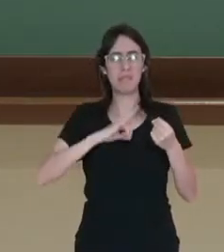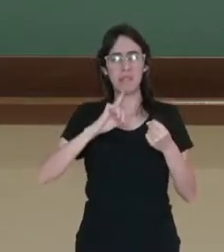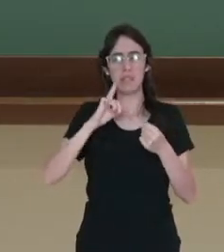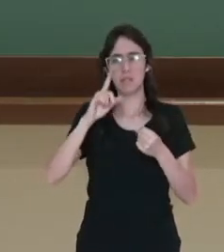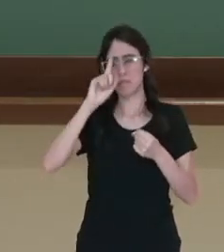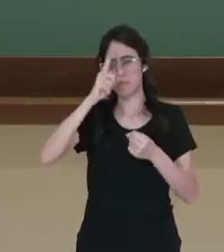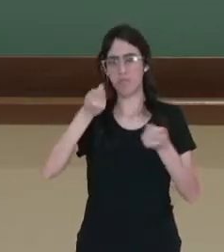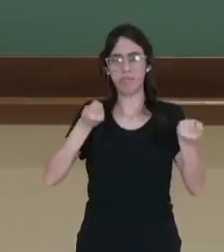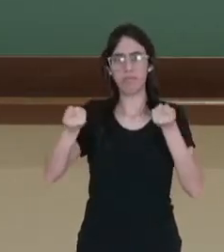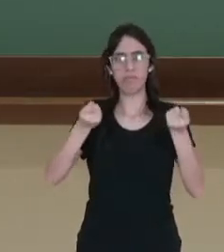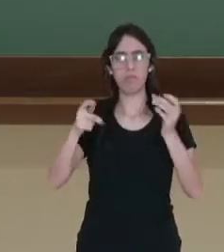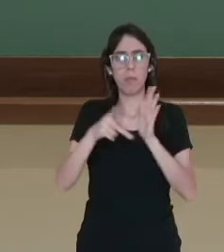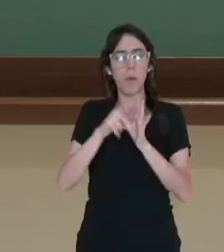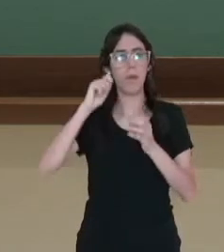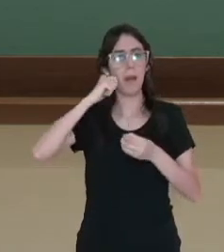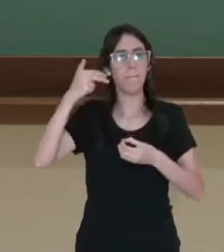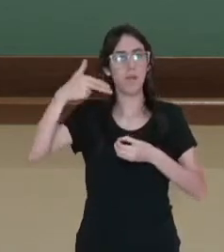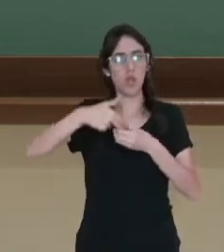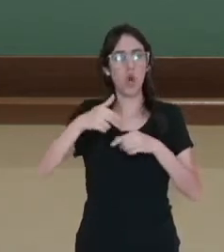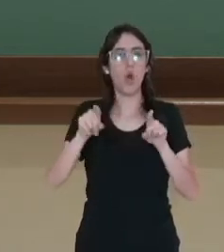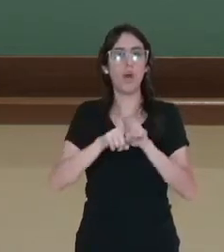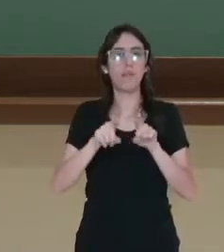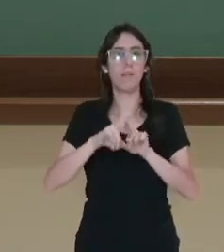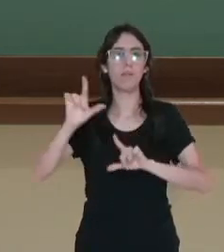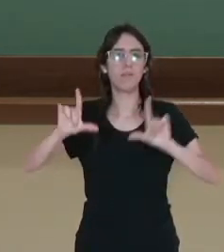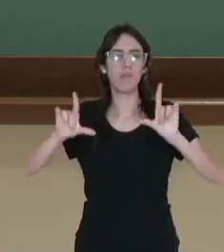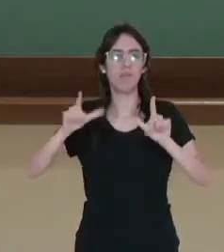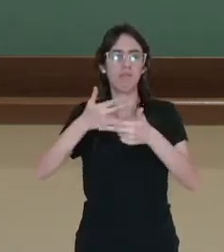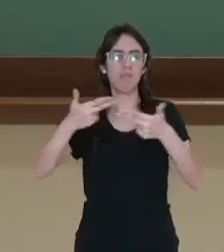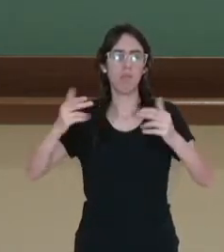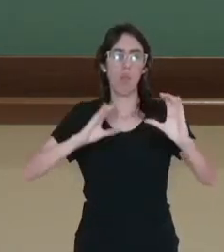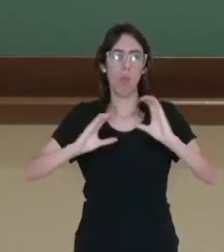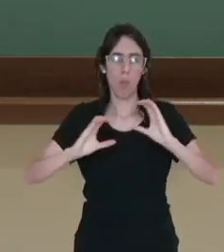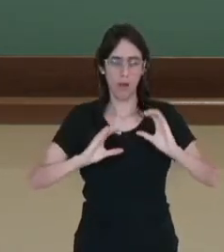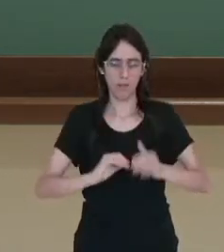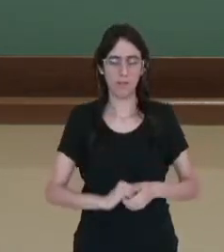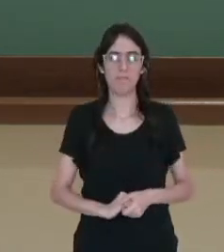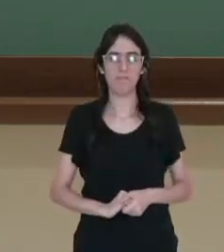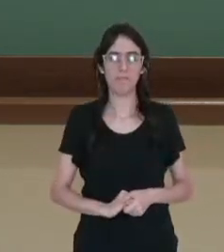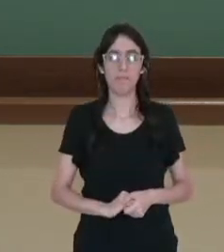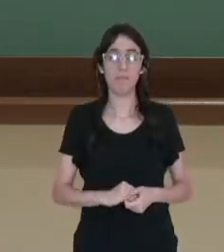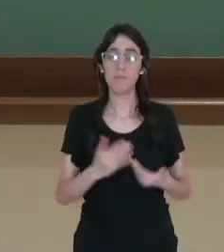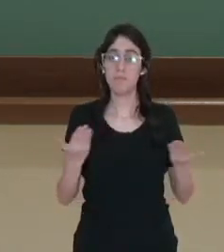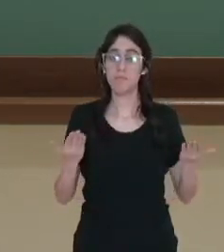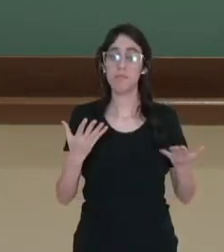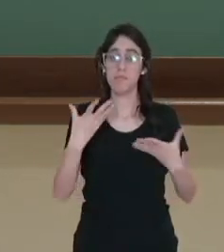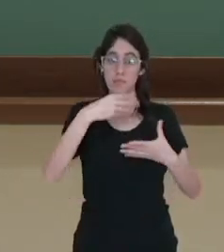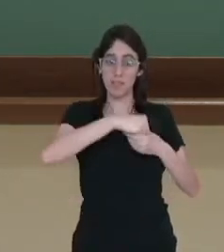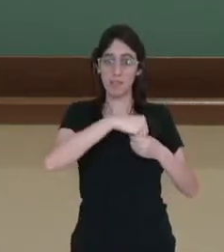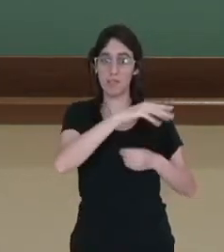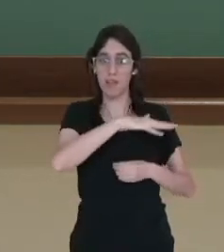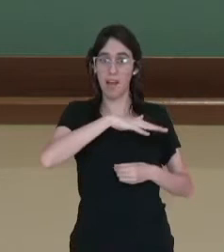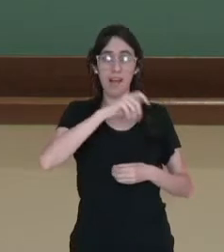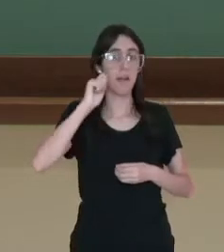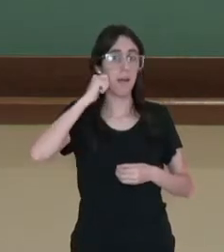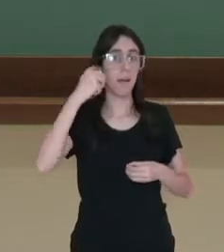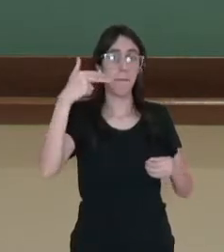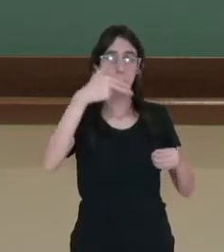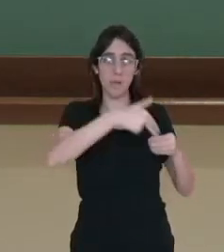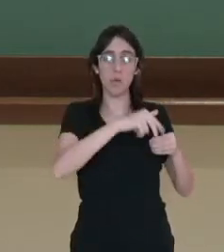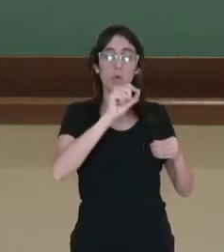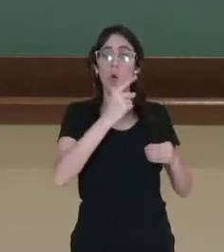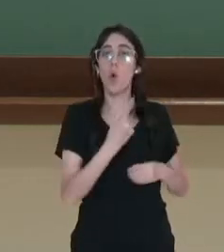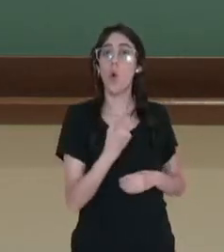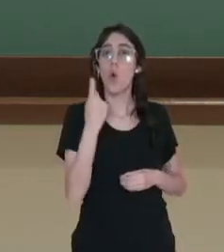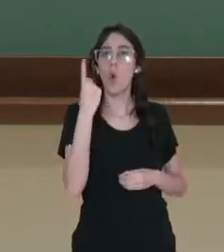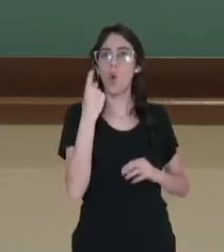das telecomunicações. Então, houve uma mudança na lei e permitiu-se que, na área do petróleo, não apenas uma única empresa,